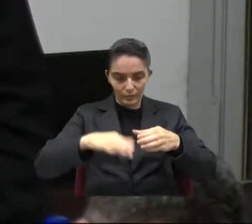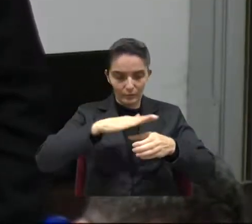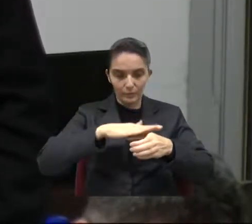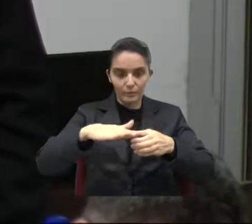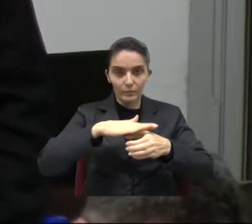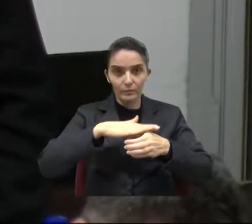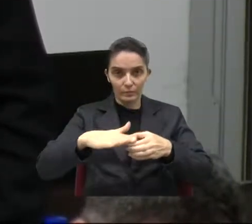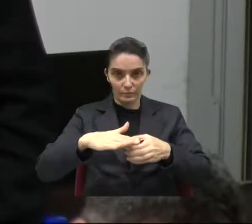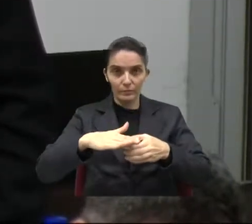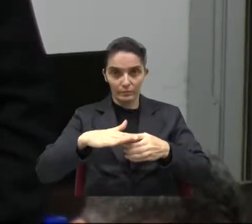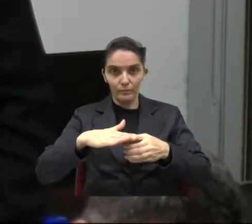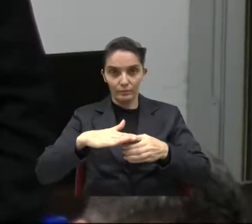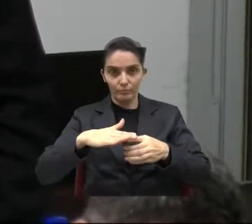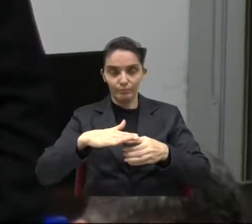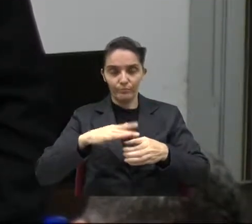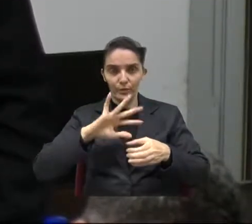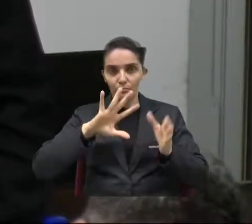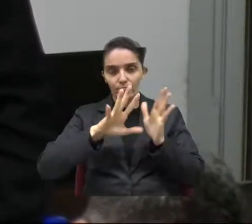fazer esse tipo de